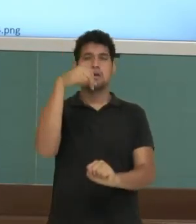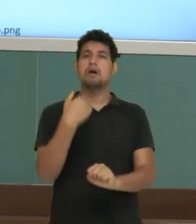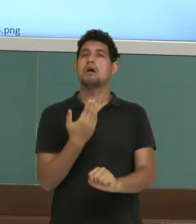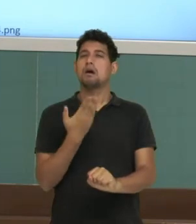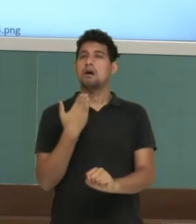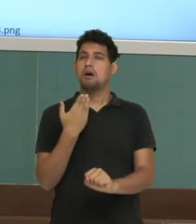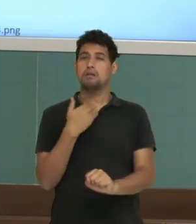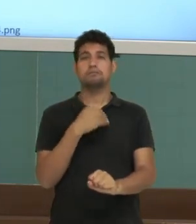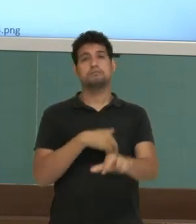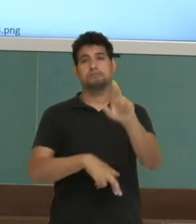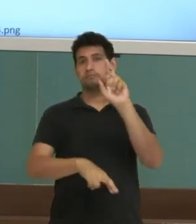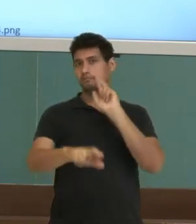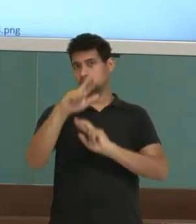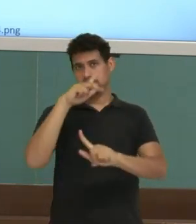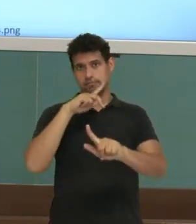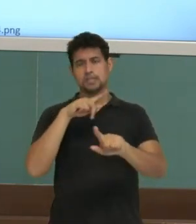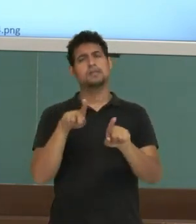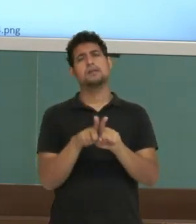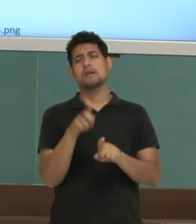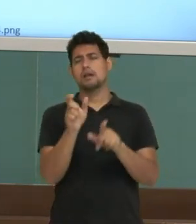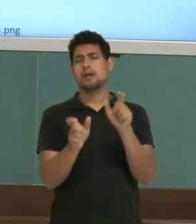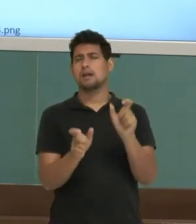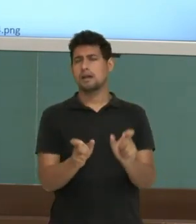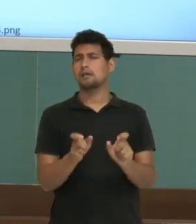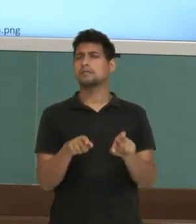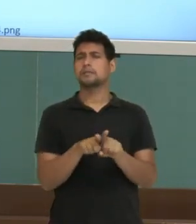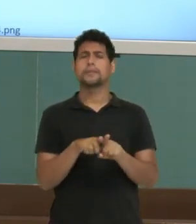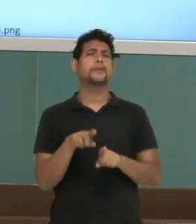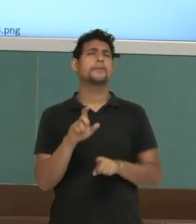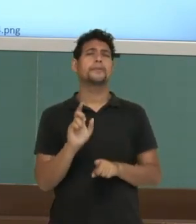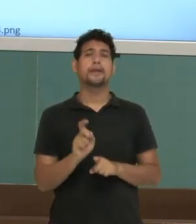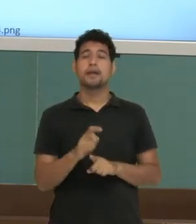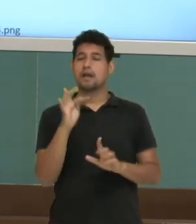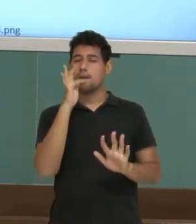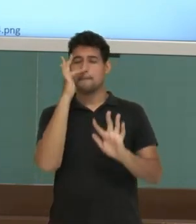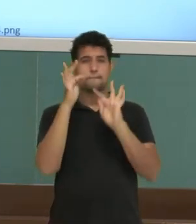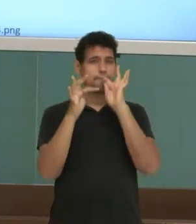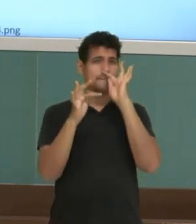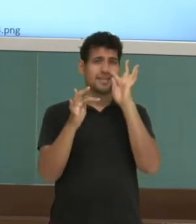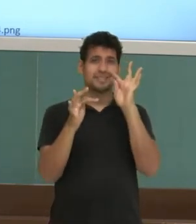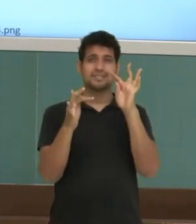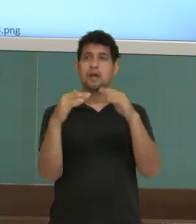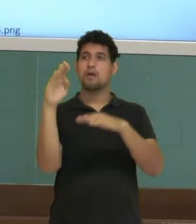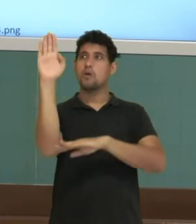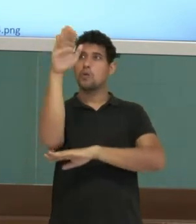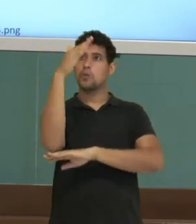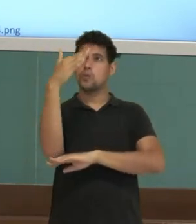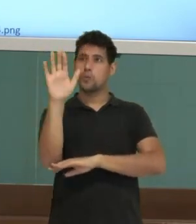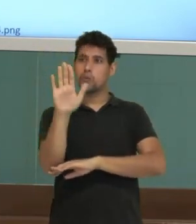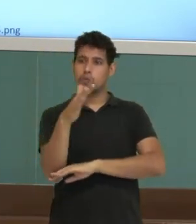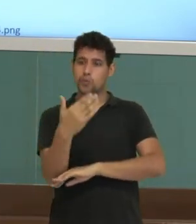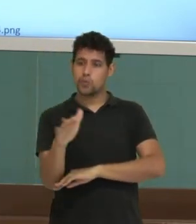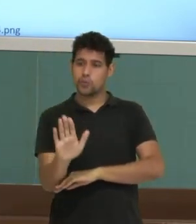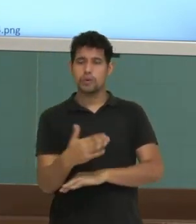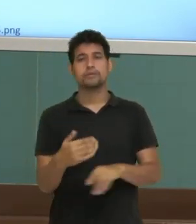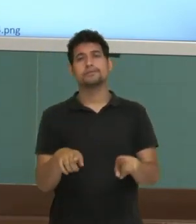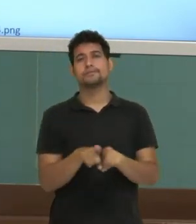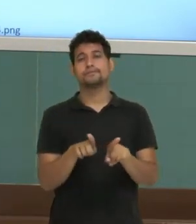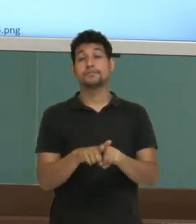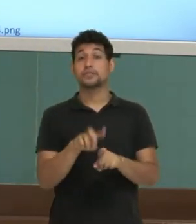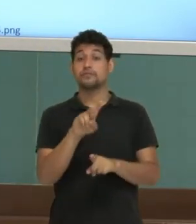e vice-versa. É muito característico no inverno as plantas perderem as suas folhas. E no